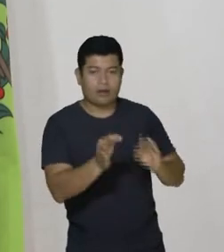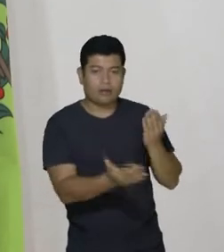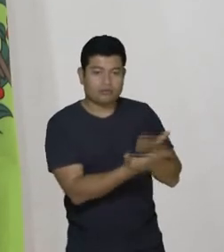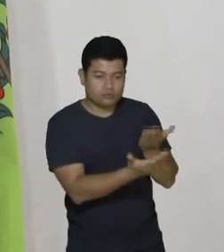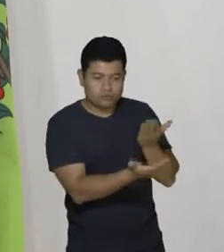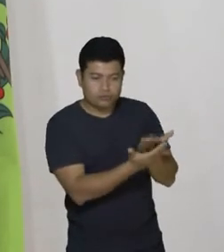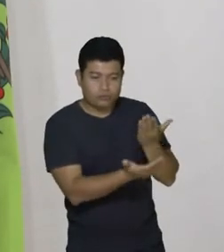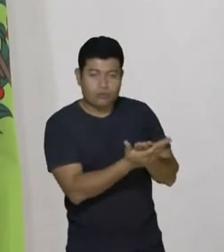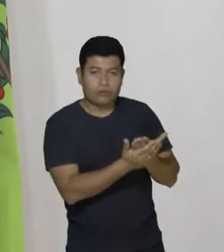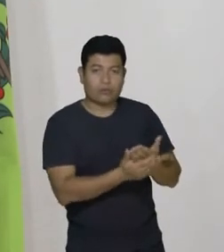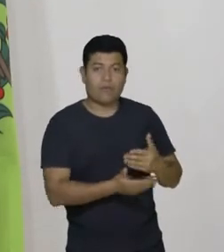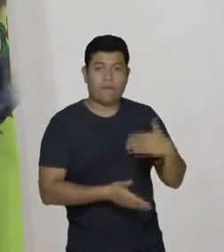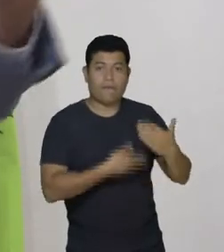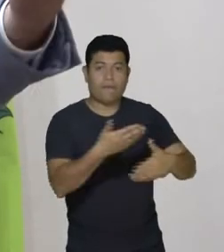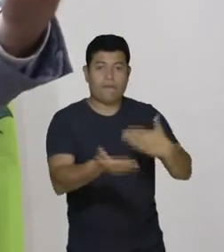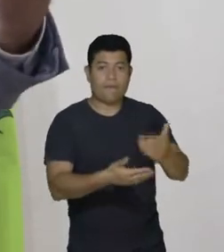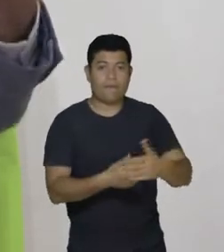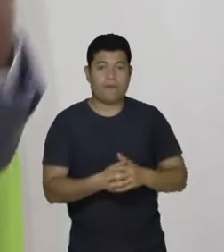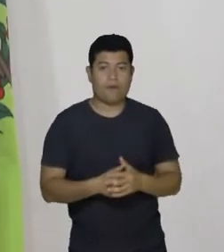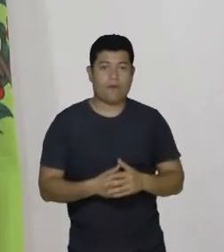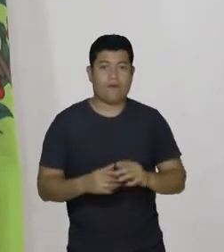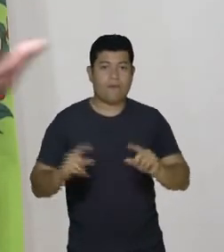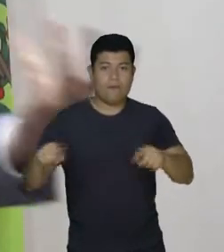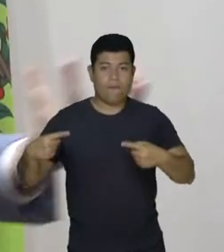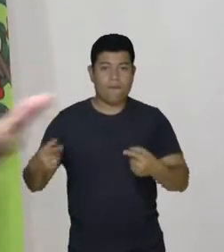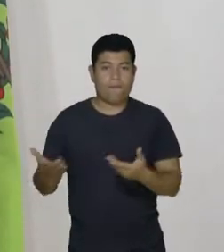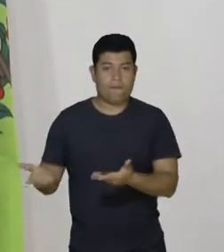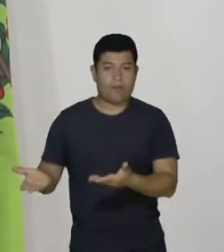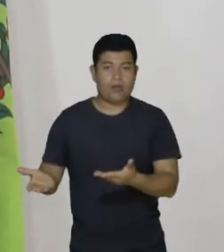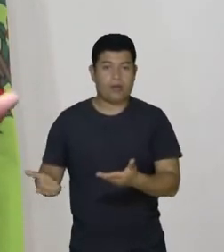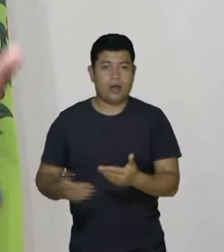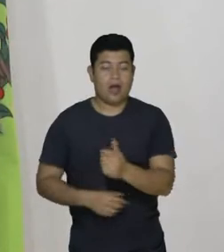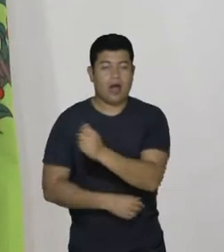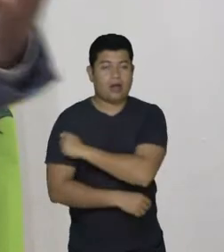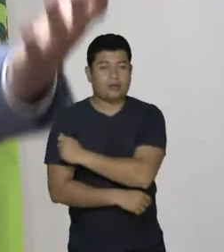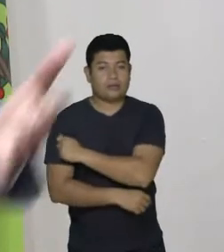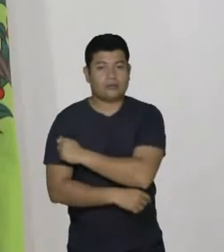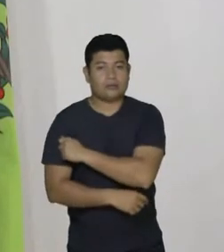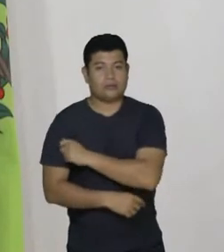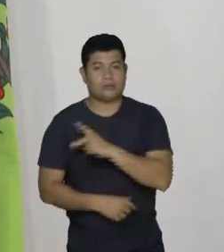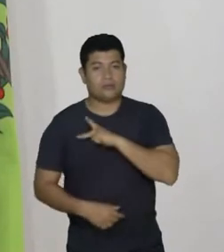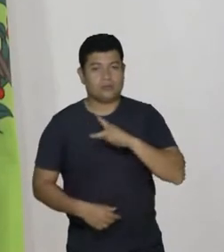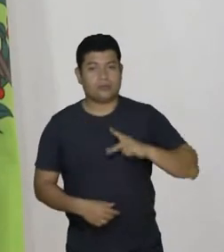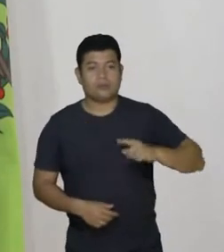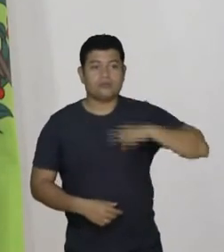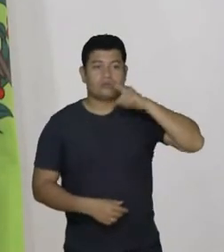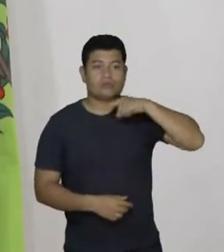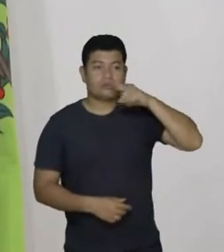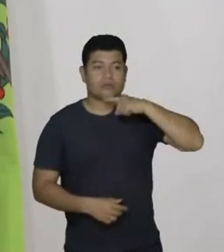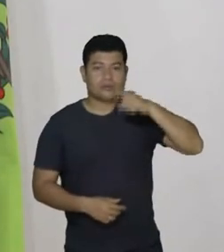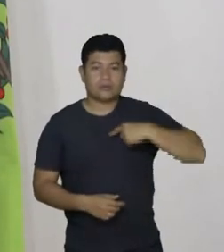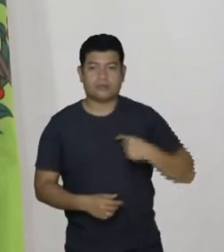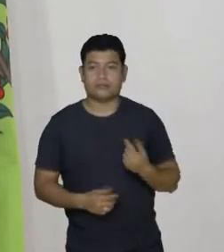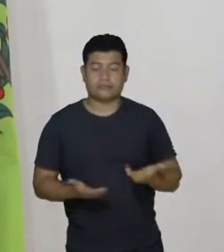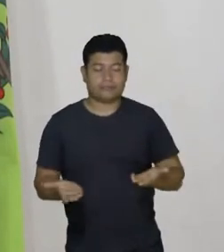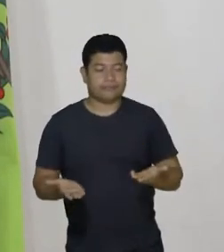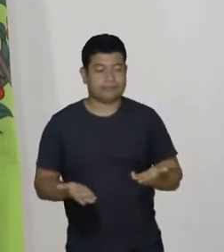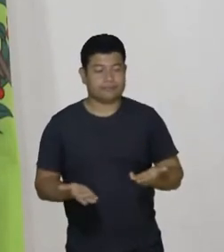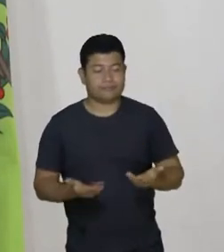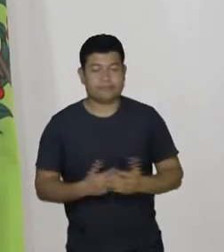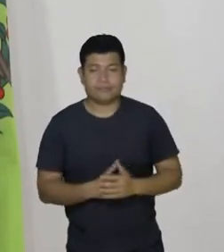cursinho? Como é que depois ele vai concorrer com quem é aluno da escola pública e que não teve cursinho, não teve a oportunidade de ter